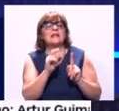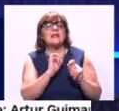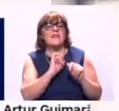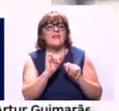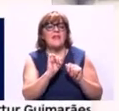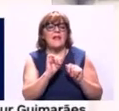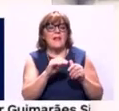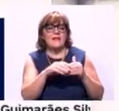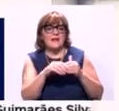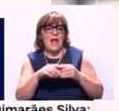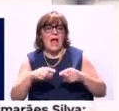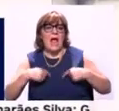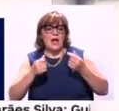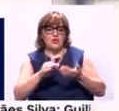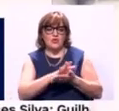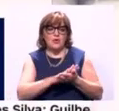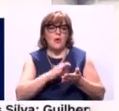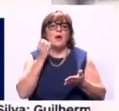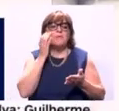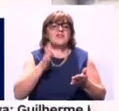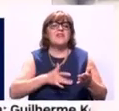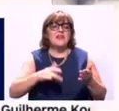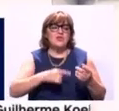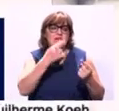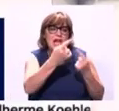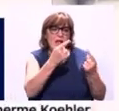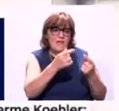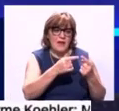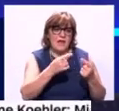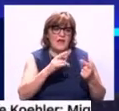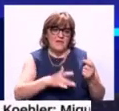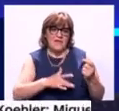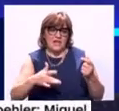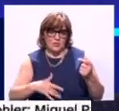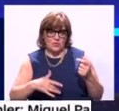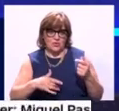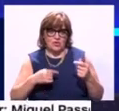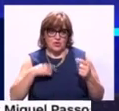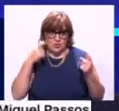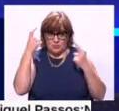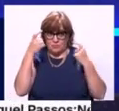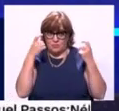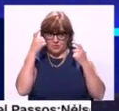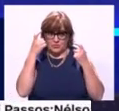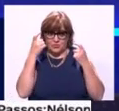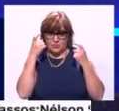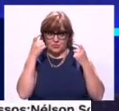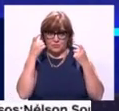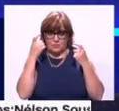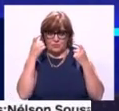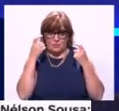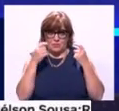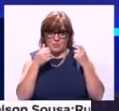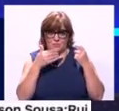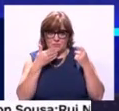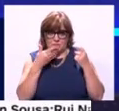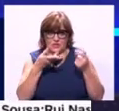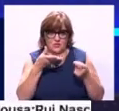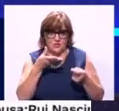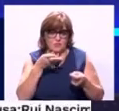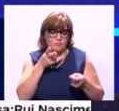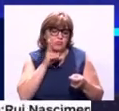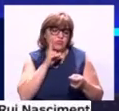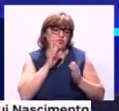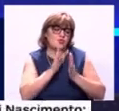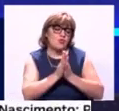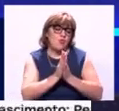de liderança? Autossustentabilidade. Certo, mas com diretores para cada uma modalidade? Sim, diretores. Agora, eu penso, eu peço imensa